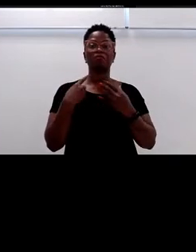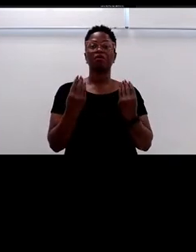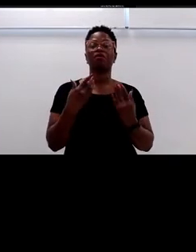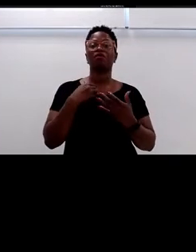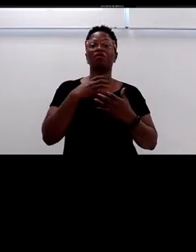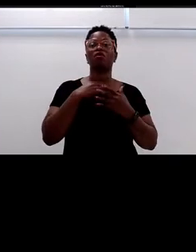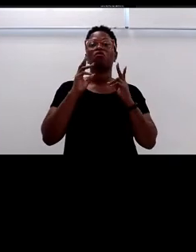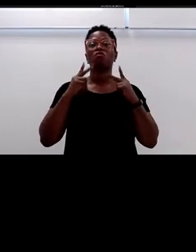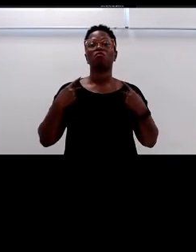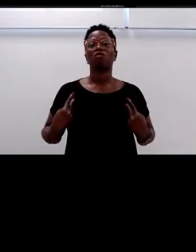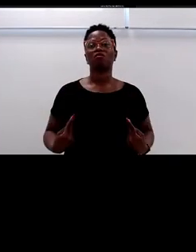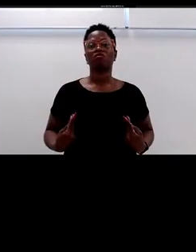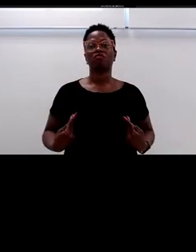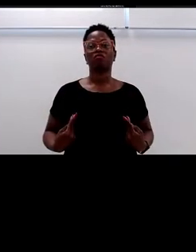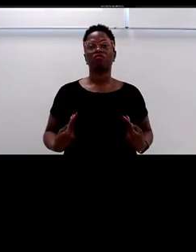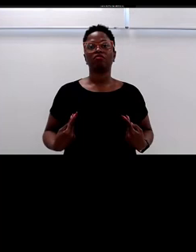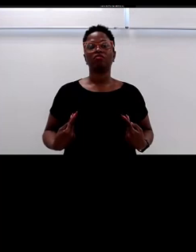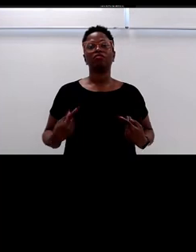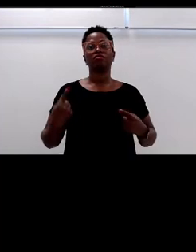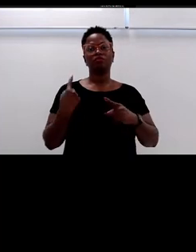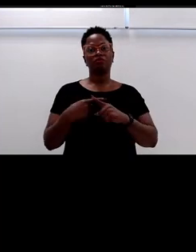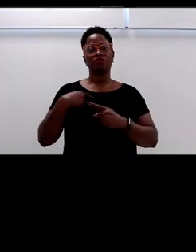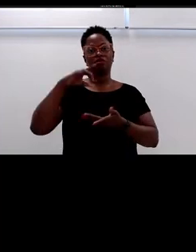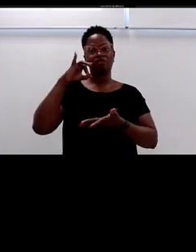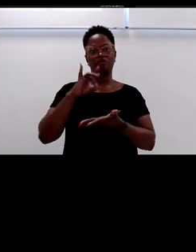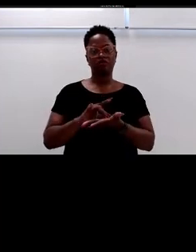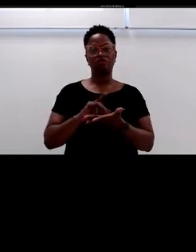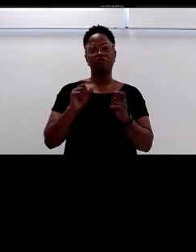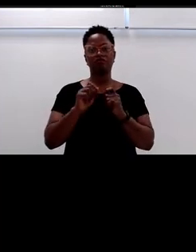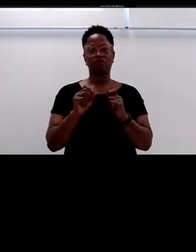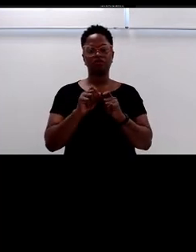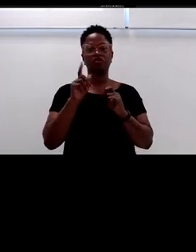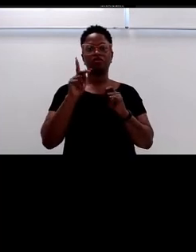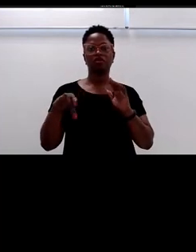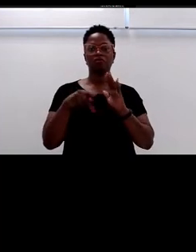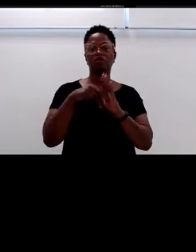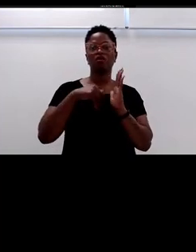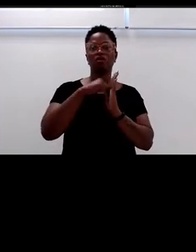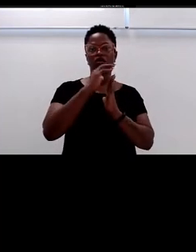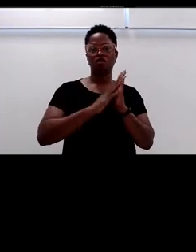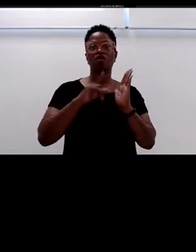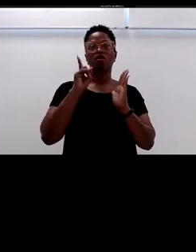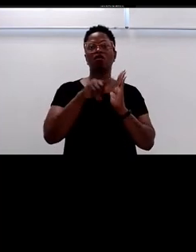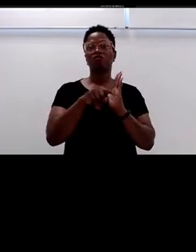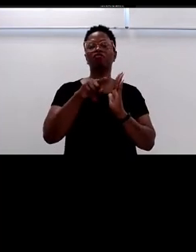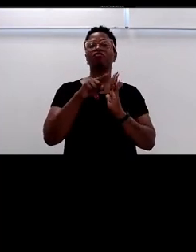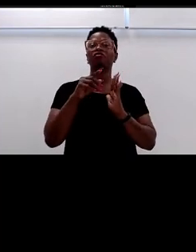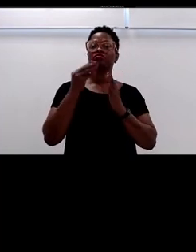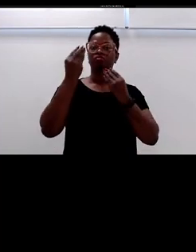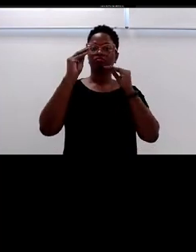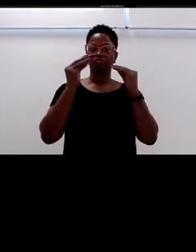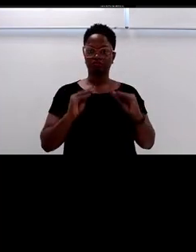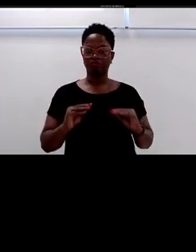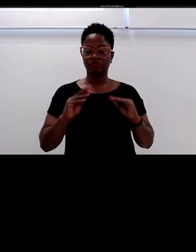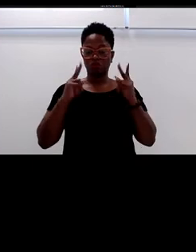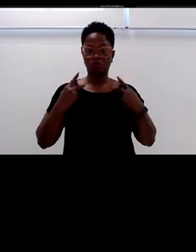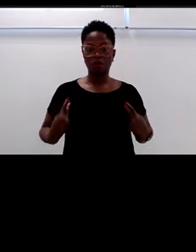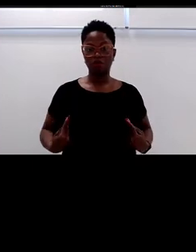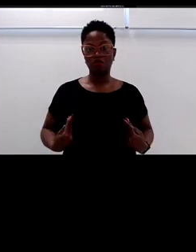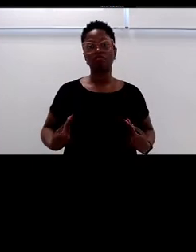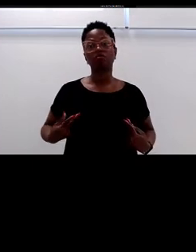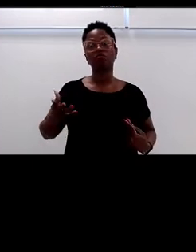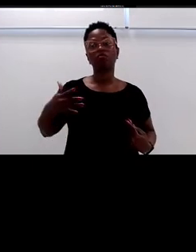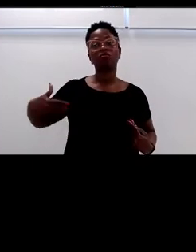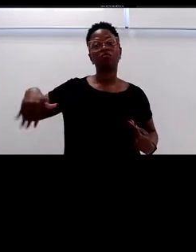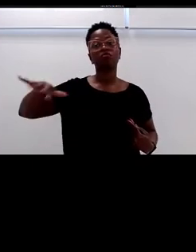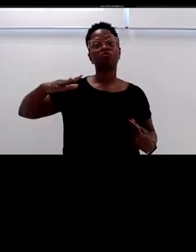humano, né? Porque, na verdade, fazer um mural, fazer uma pintura, é você acrescentar humanidade para o mundo, né?